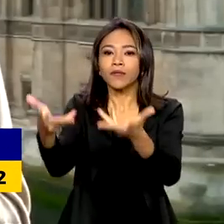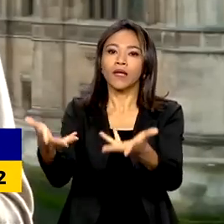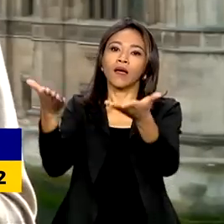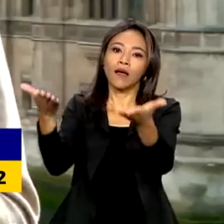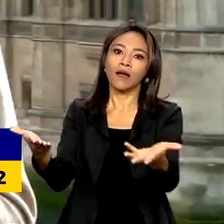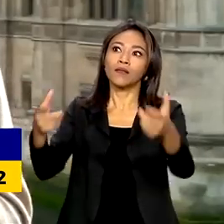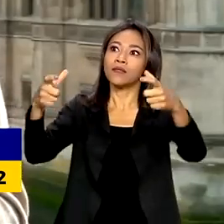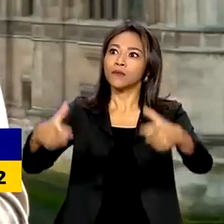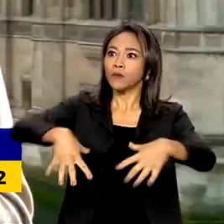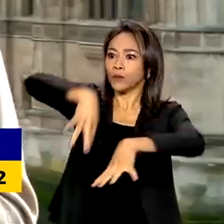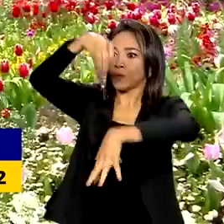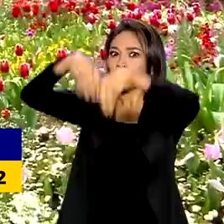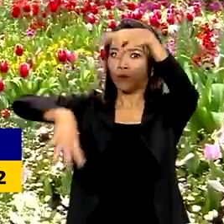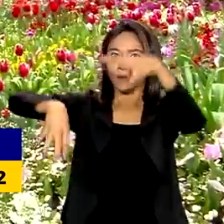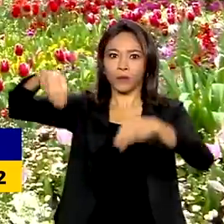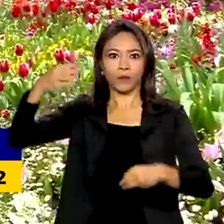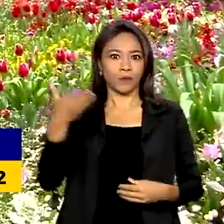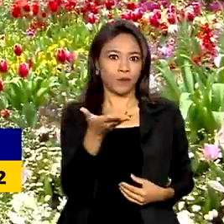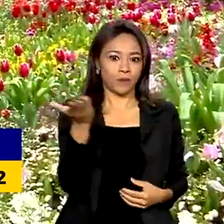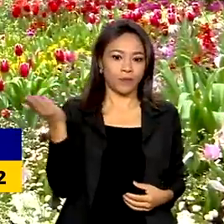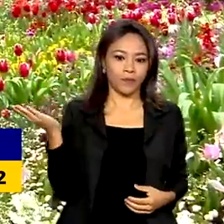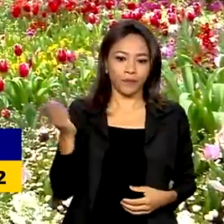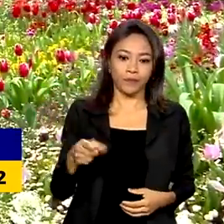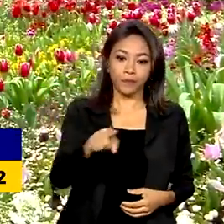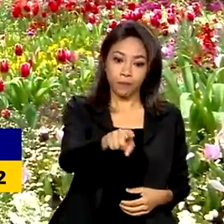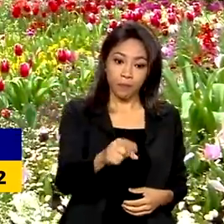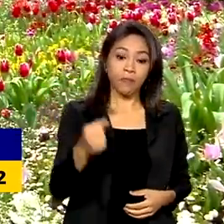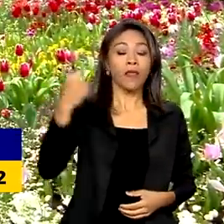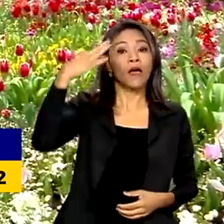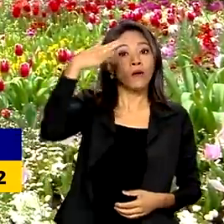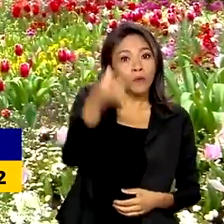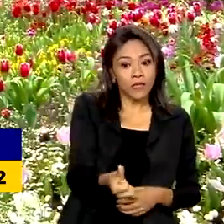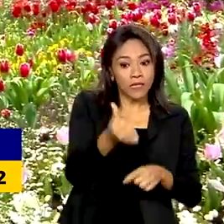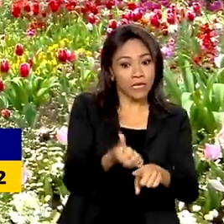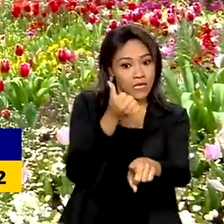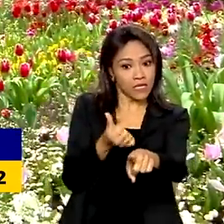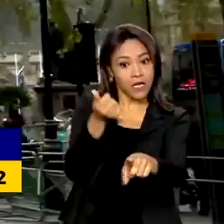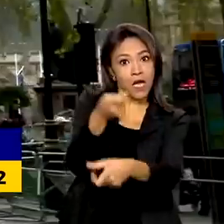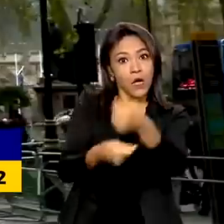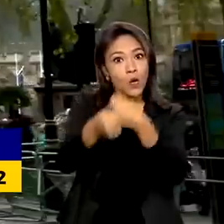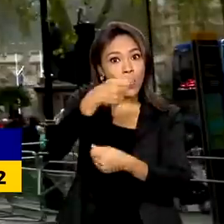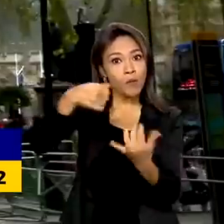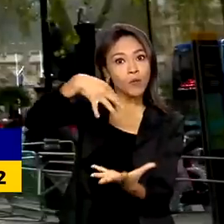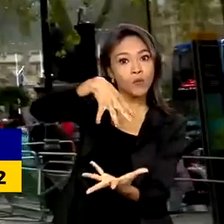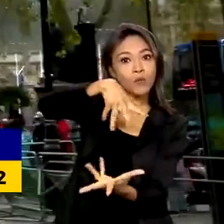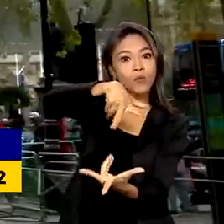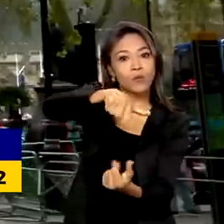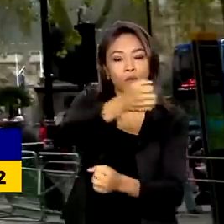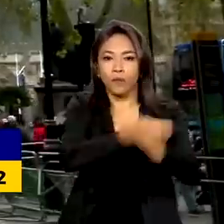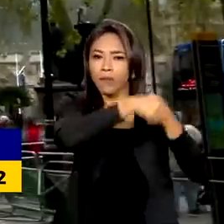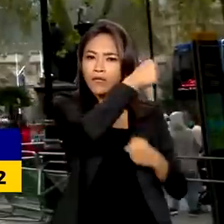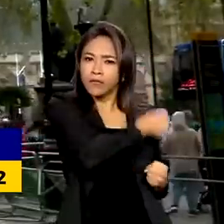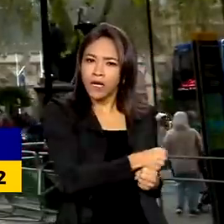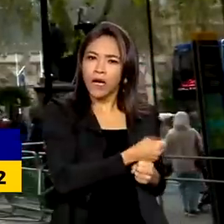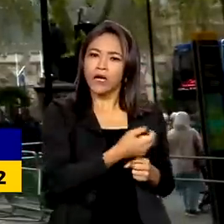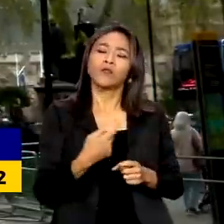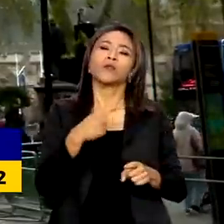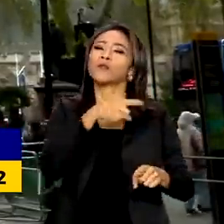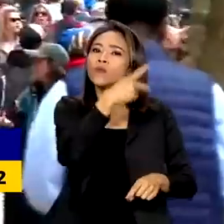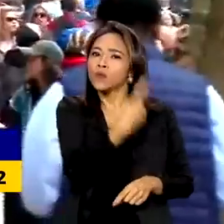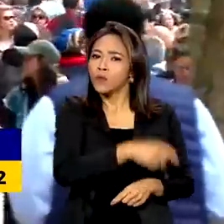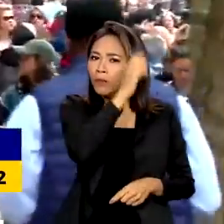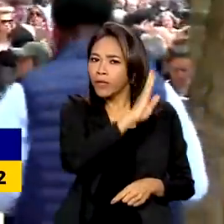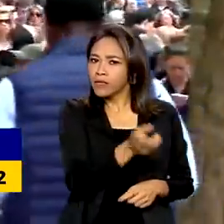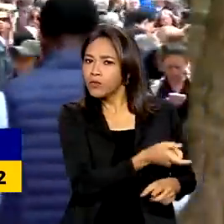no Palácio de Buckingham. O Reino Unido é a sexta maior economia do mundo. No ano passado, as exportações